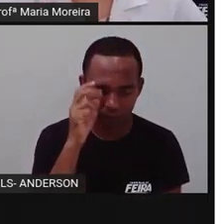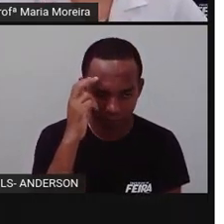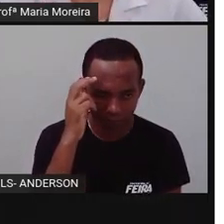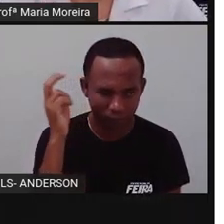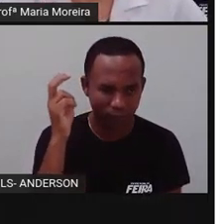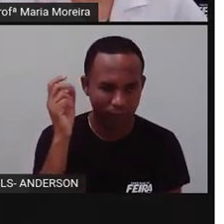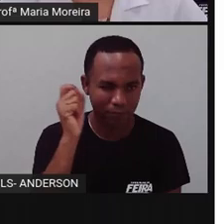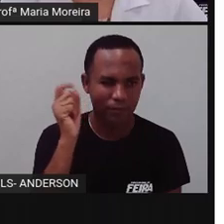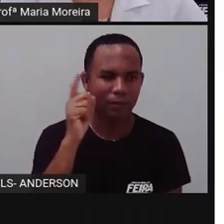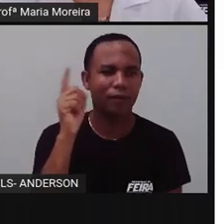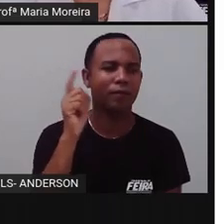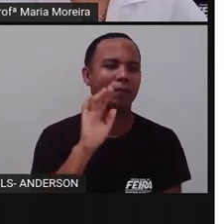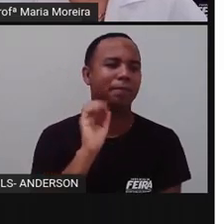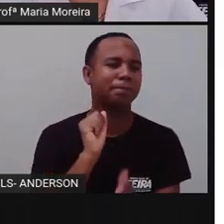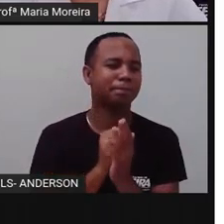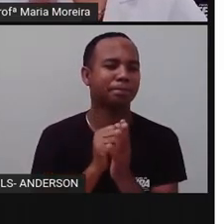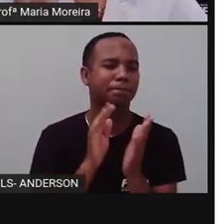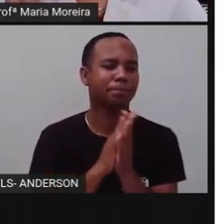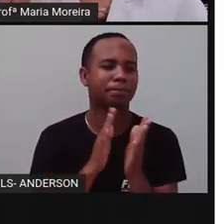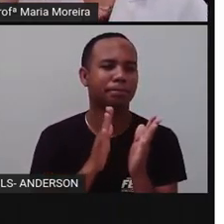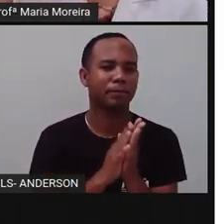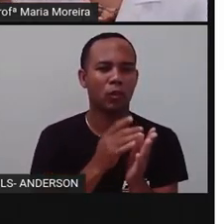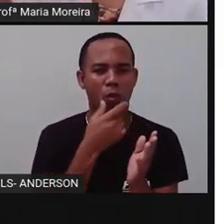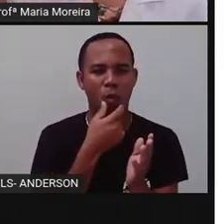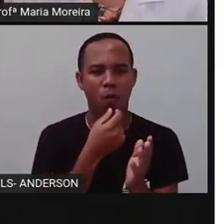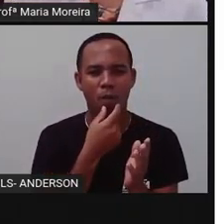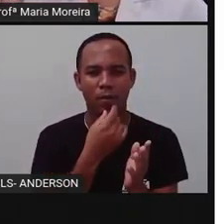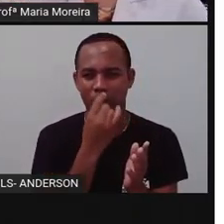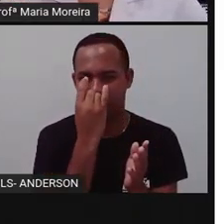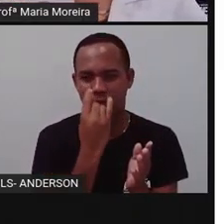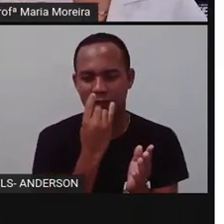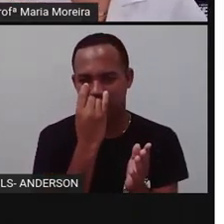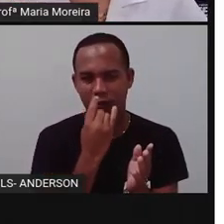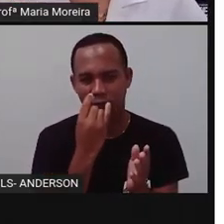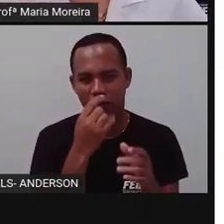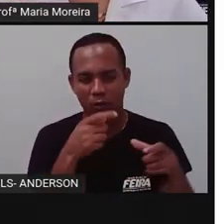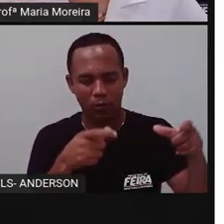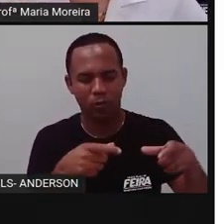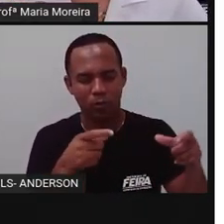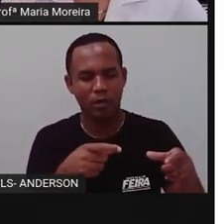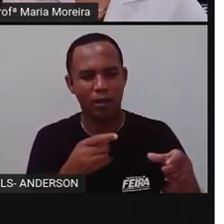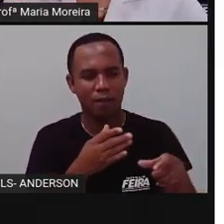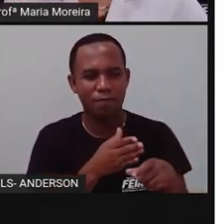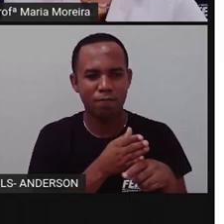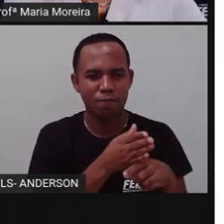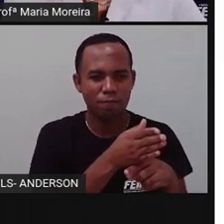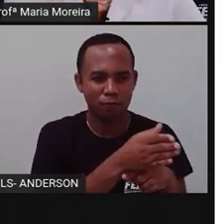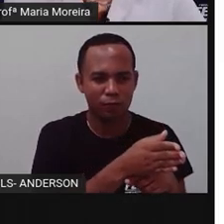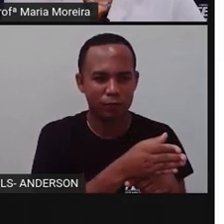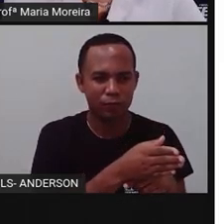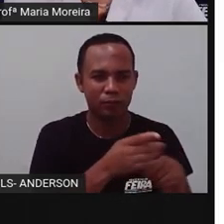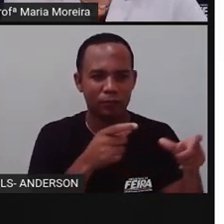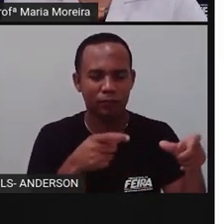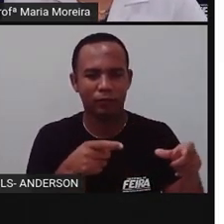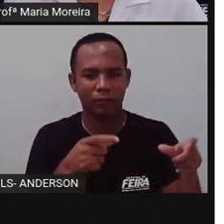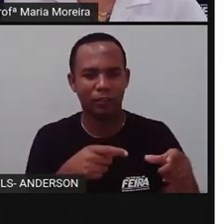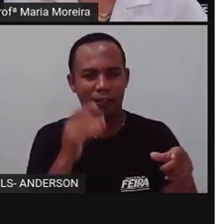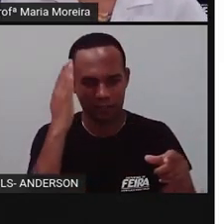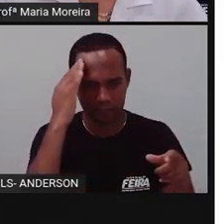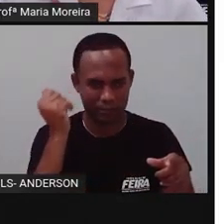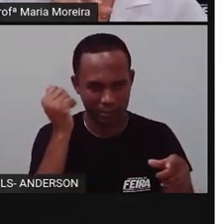disse consigo mesmo o ceguinho que foi direto para o lugar em que Abdu tinha escondido o crocodilo. Porque